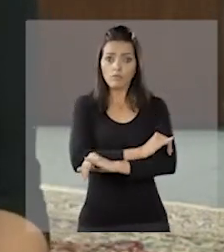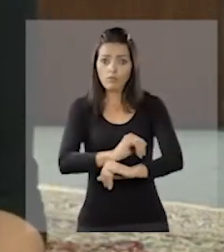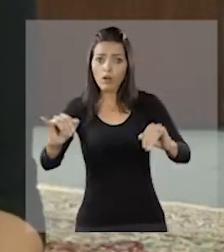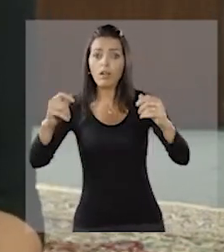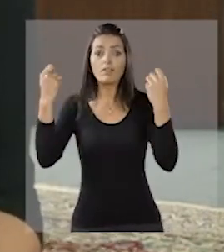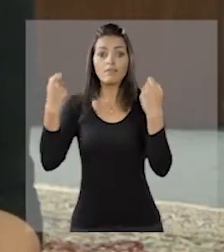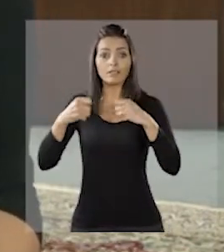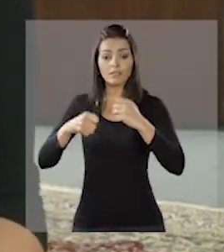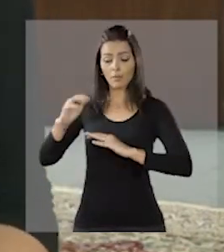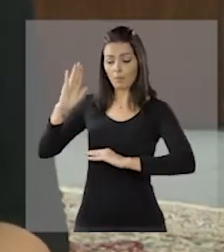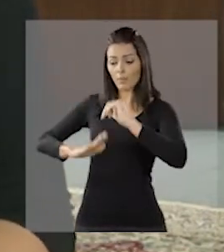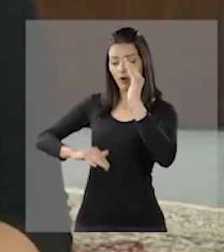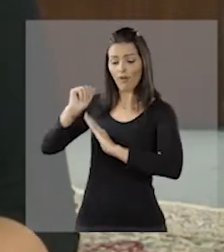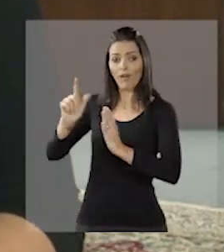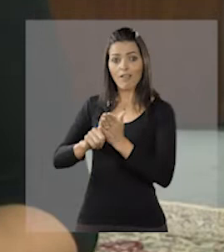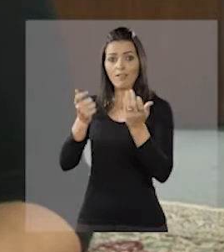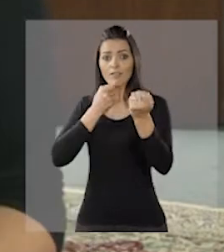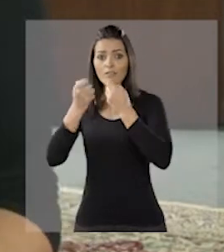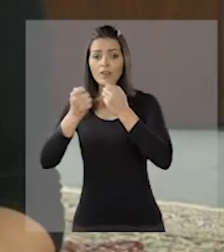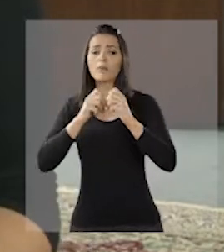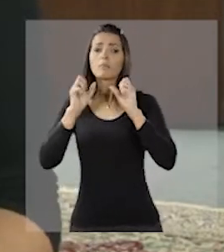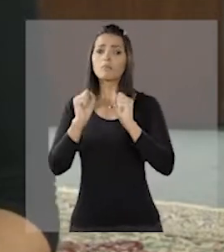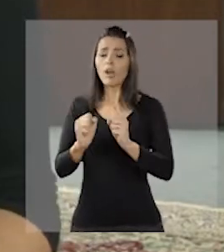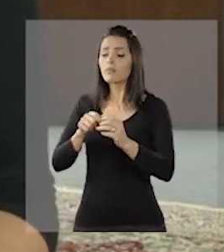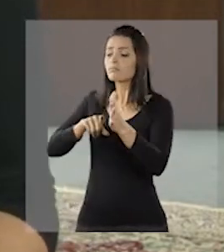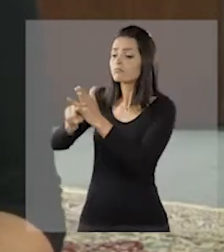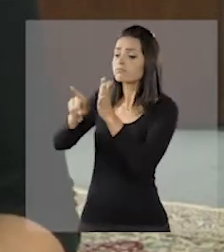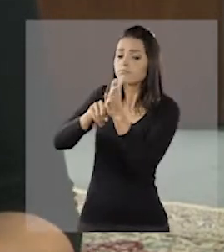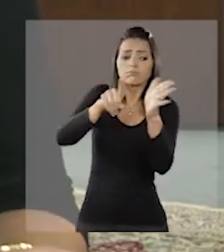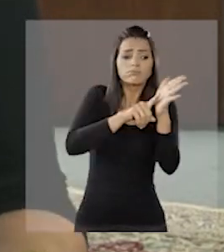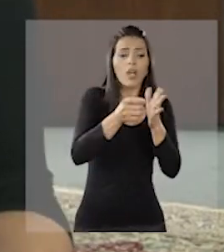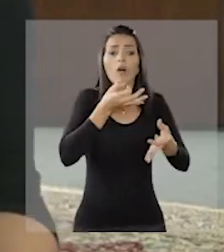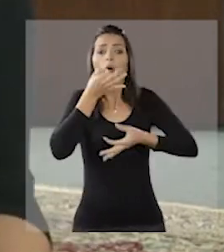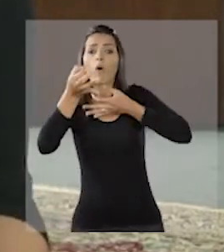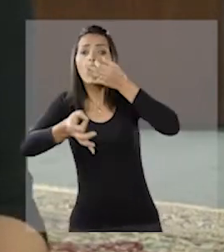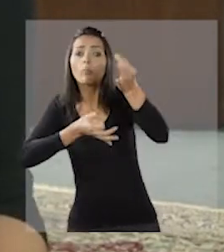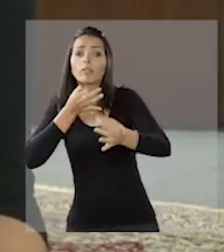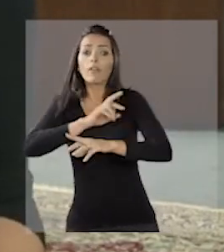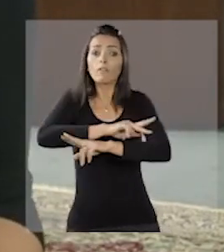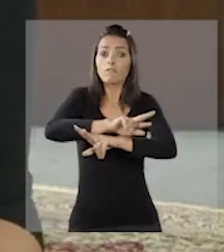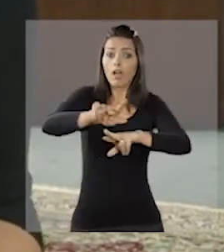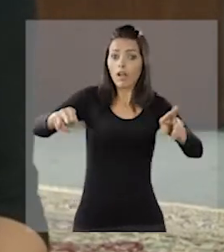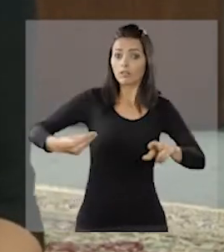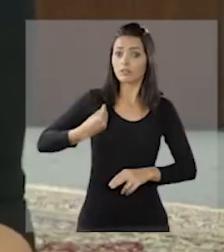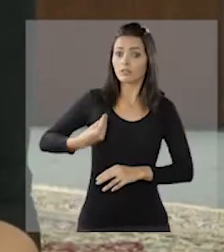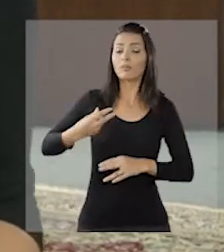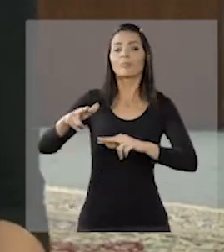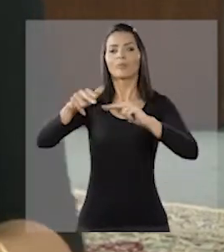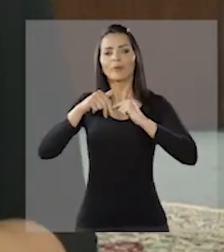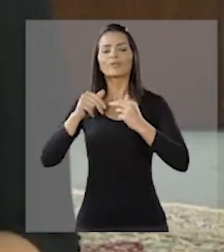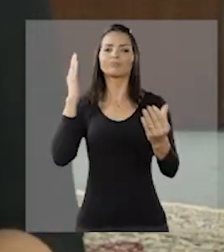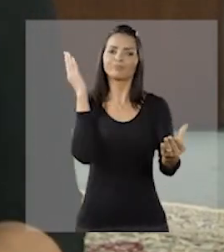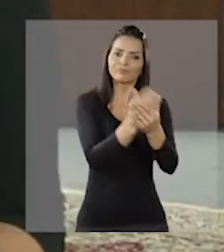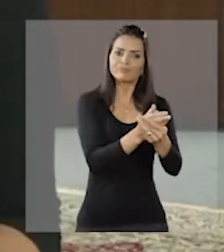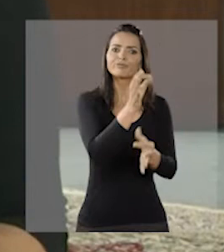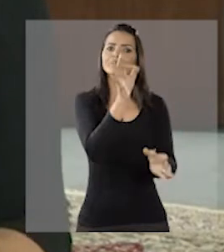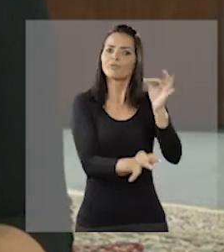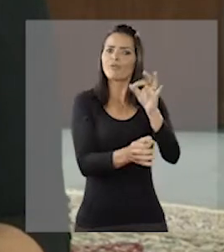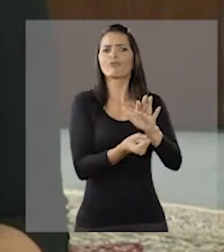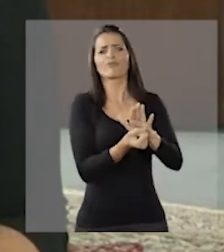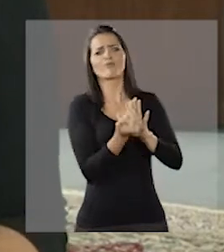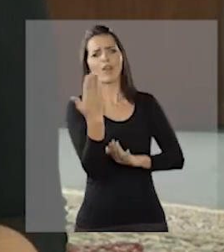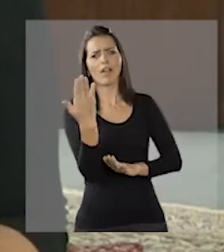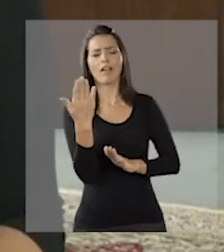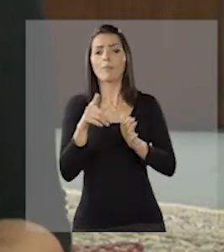E para cumprir sua função de informar, é necessário que a imprensa possa confrontar as diversas opiniões existentes. E é a partir daí